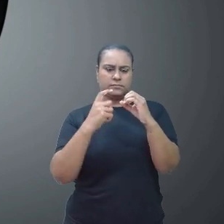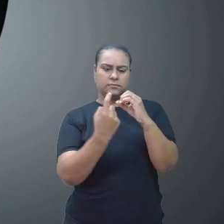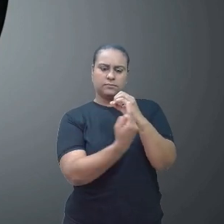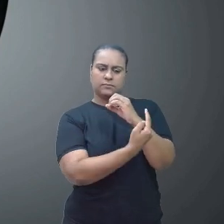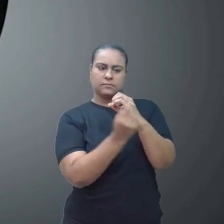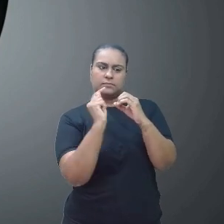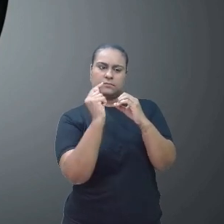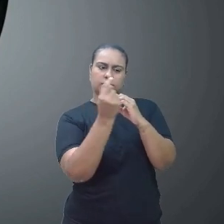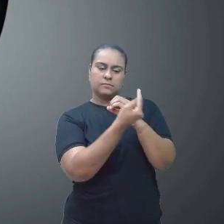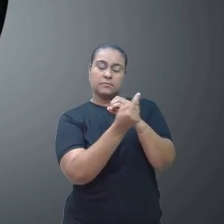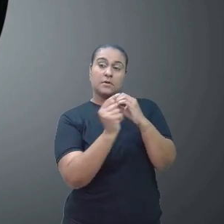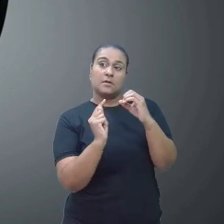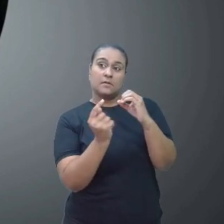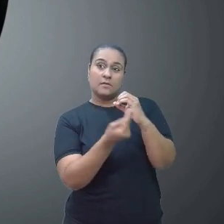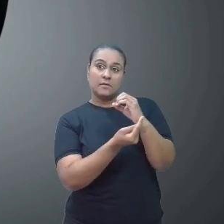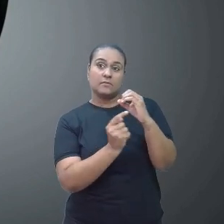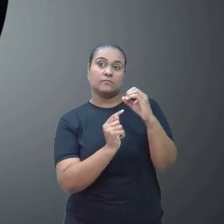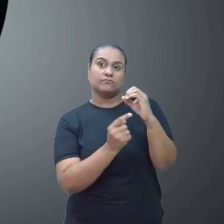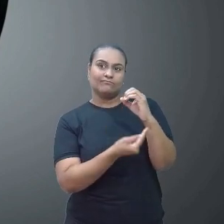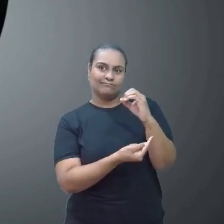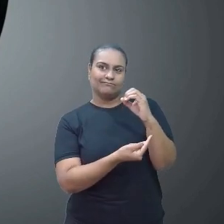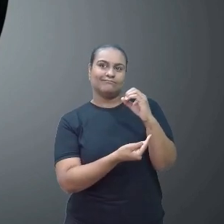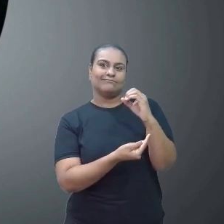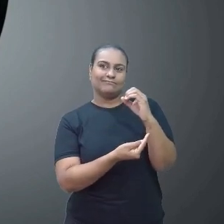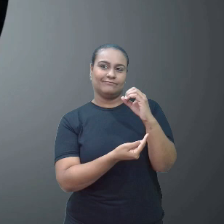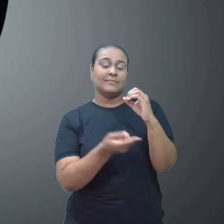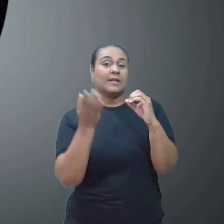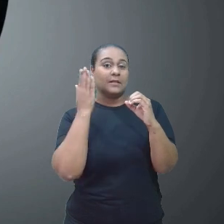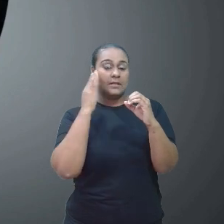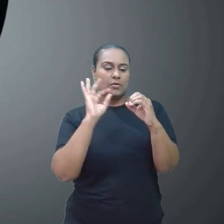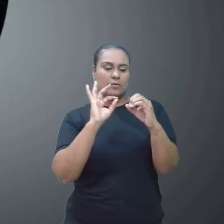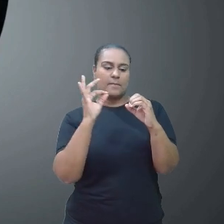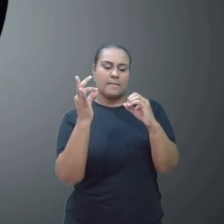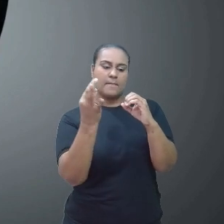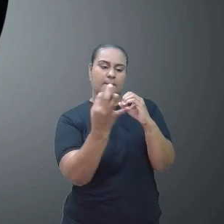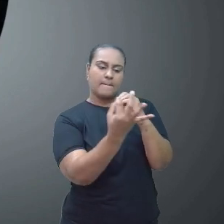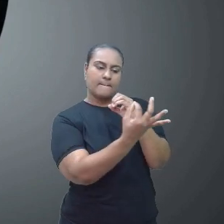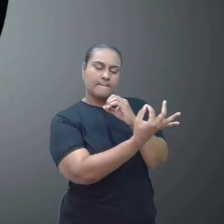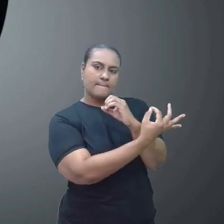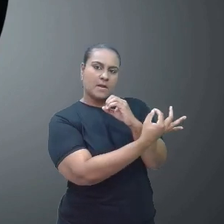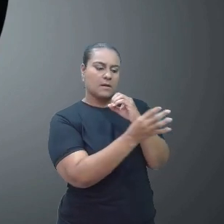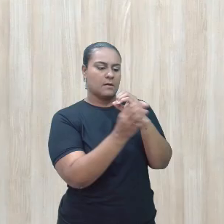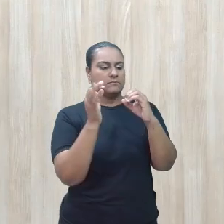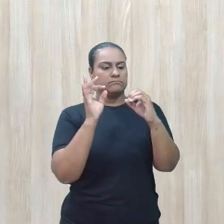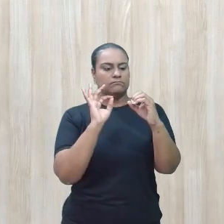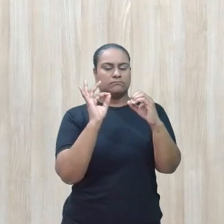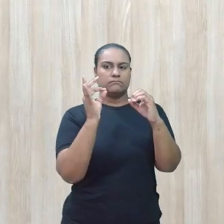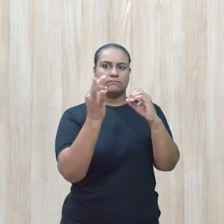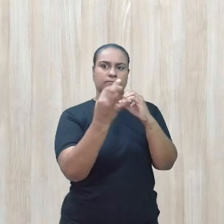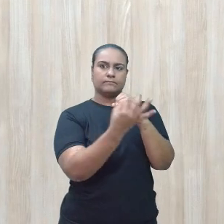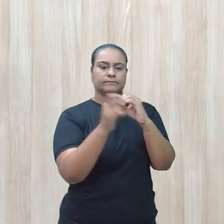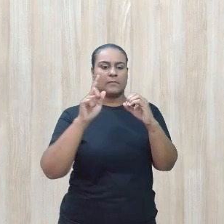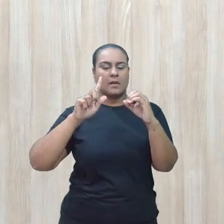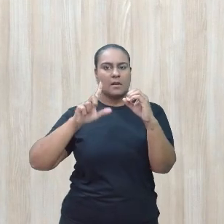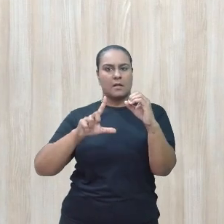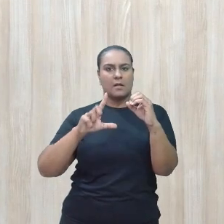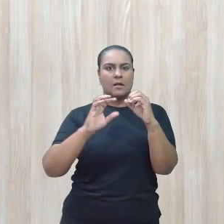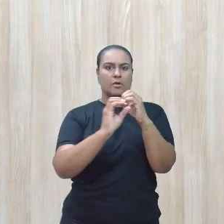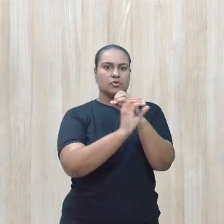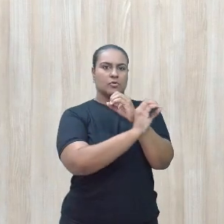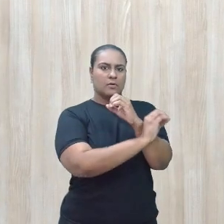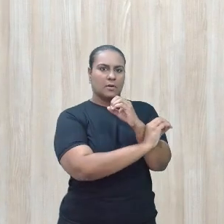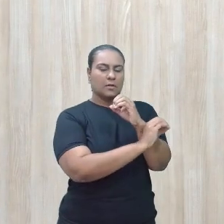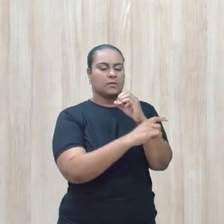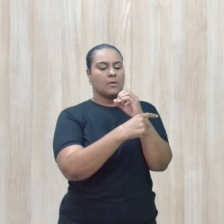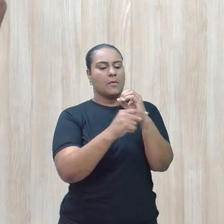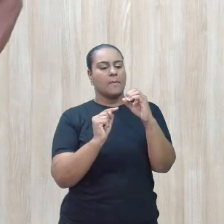Equador e da latitude. Vocês estão vendo, olha, saindo da linha do Equador, cada ângulo desse tem 15